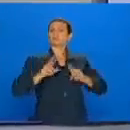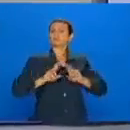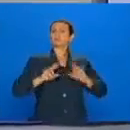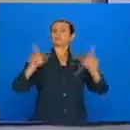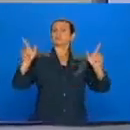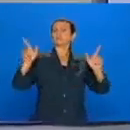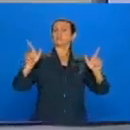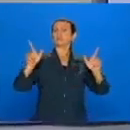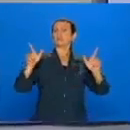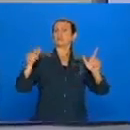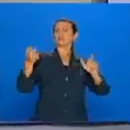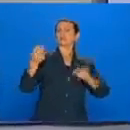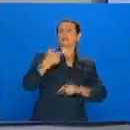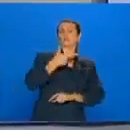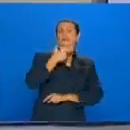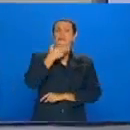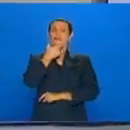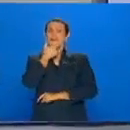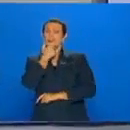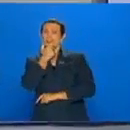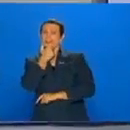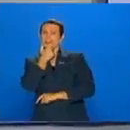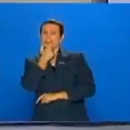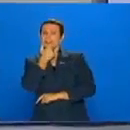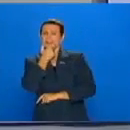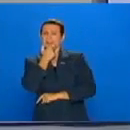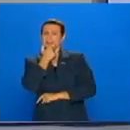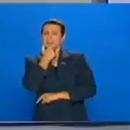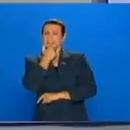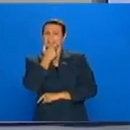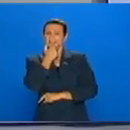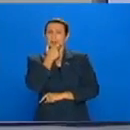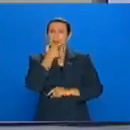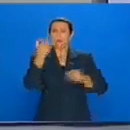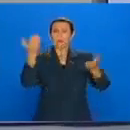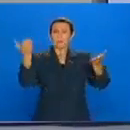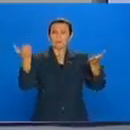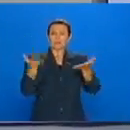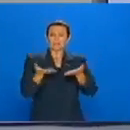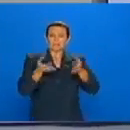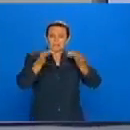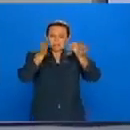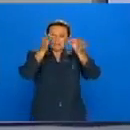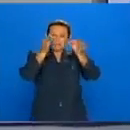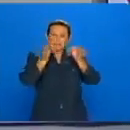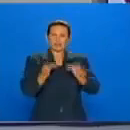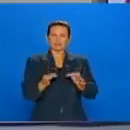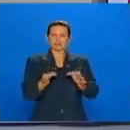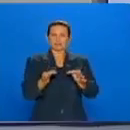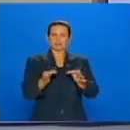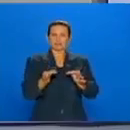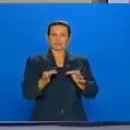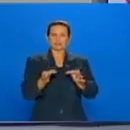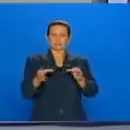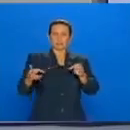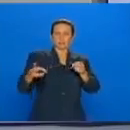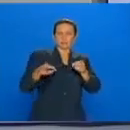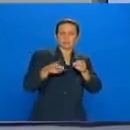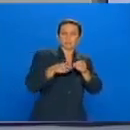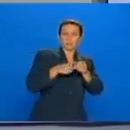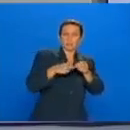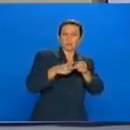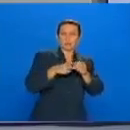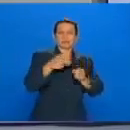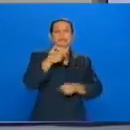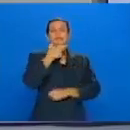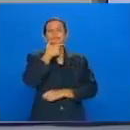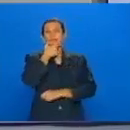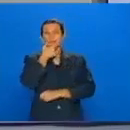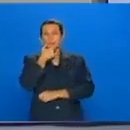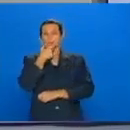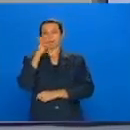ou equivalente igual ao present perfect em português. Pois nós temos no português